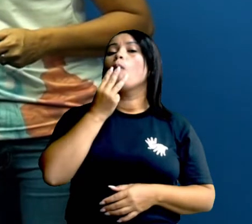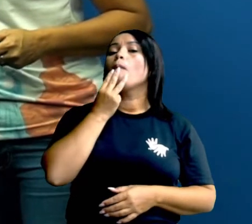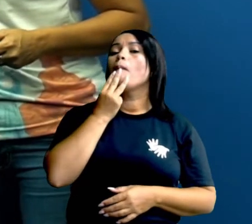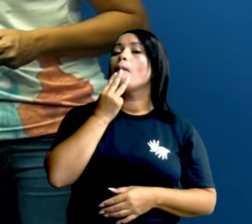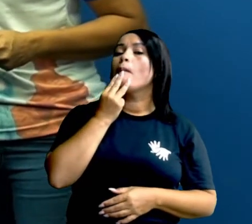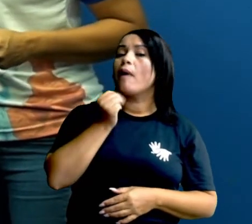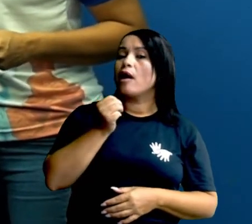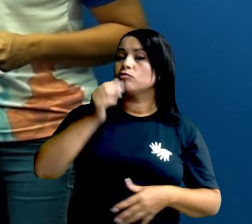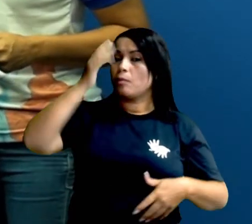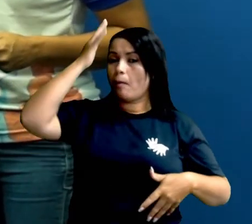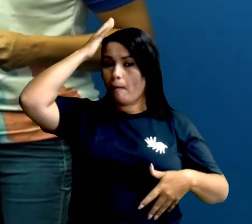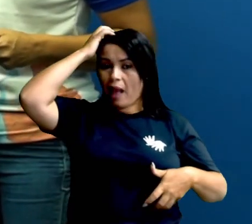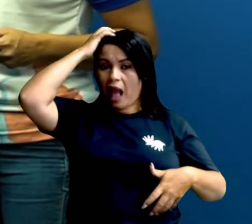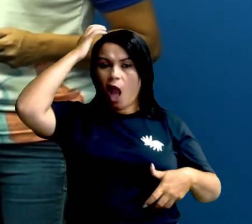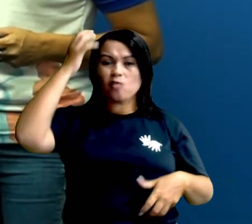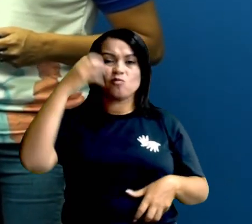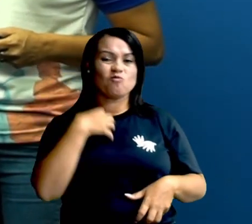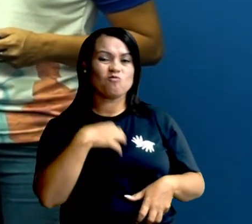enfurecido, ó, macaco